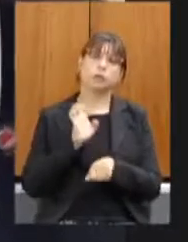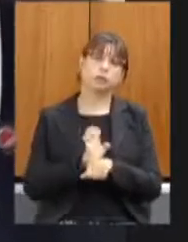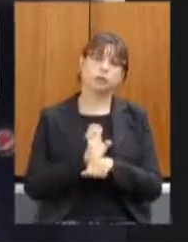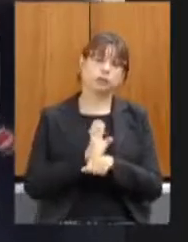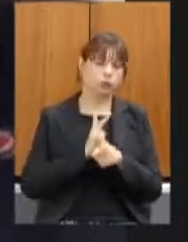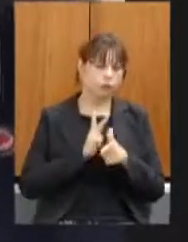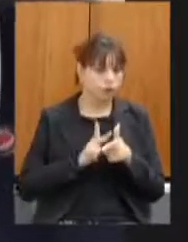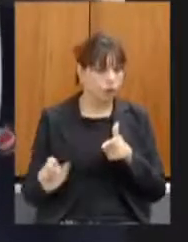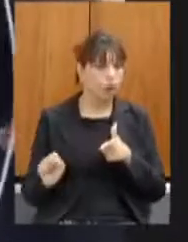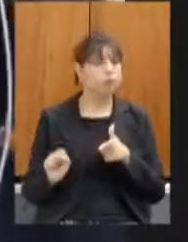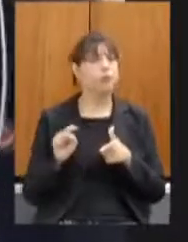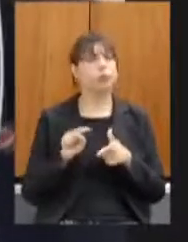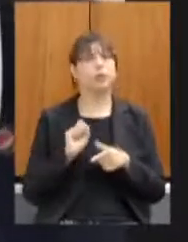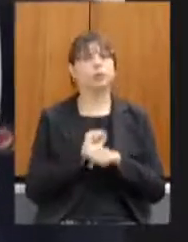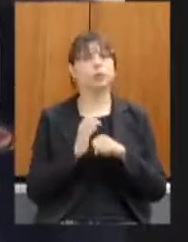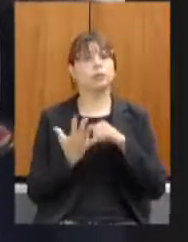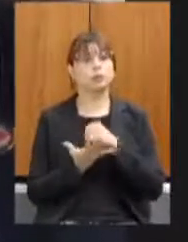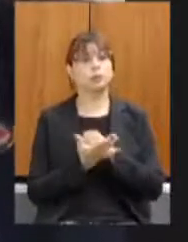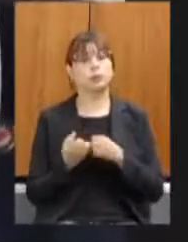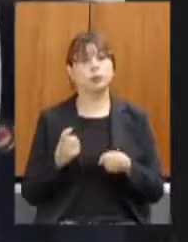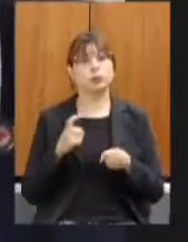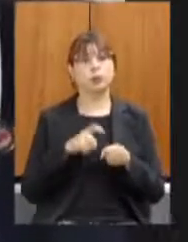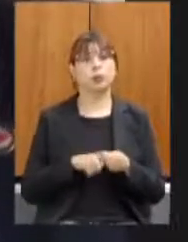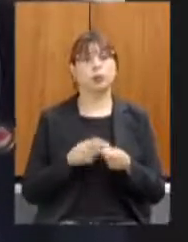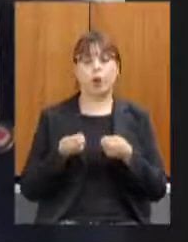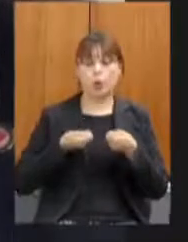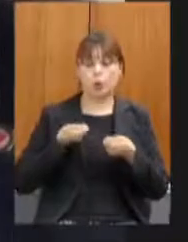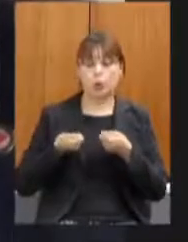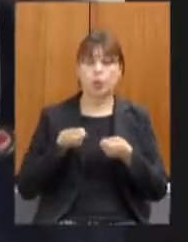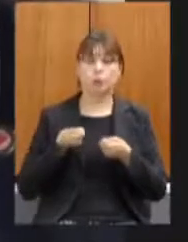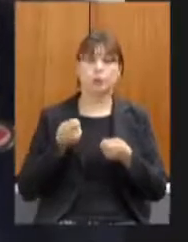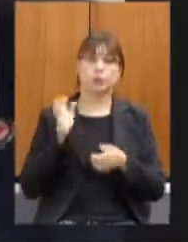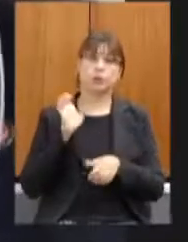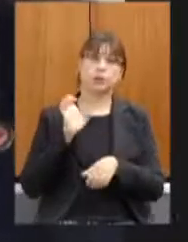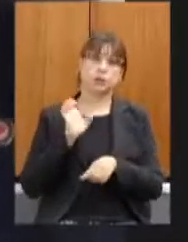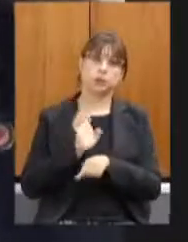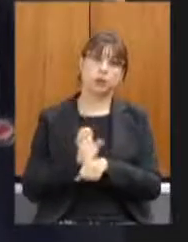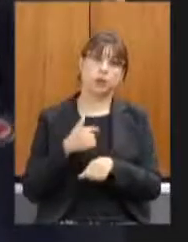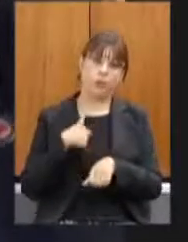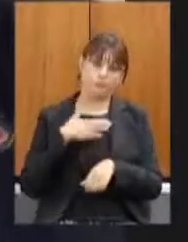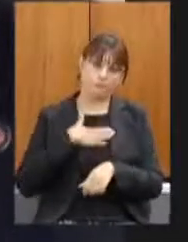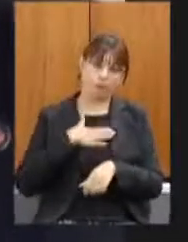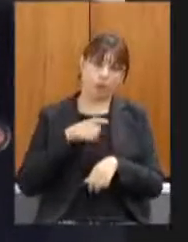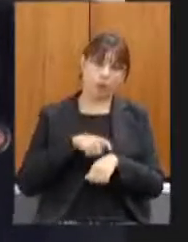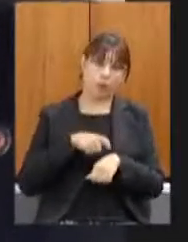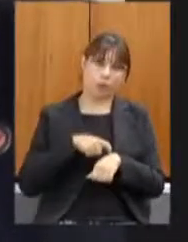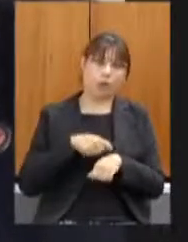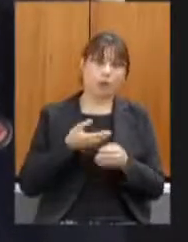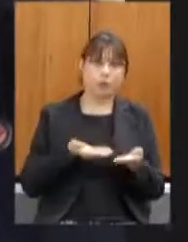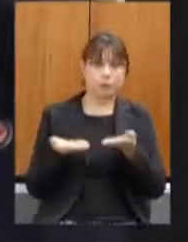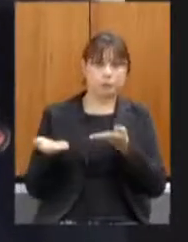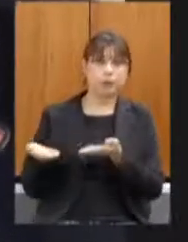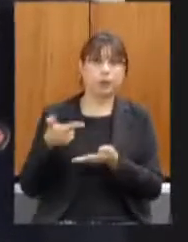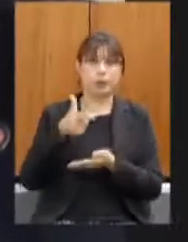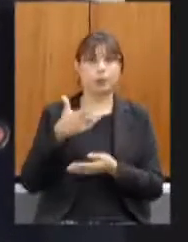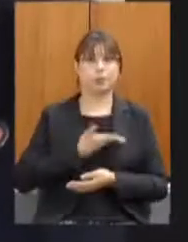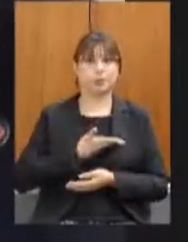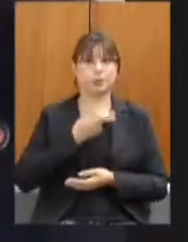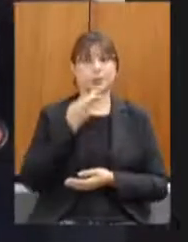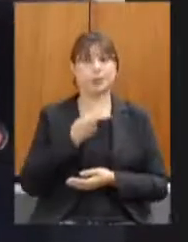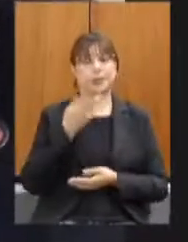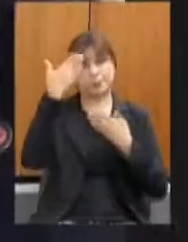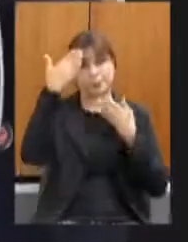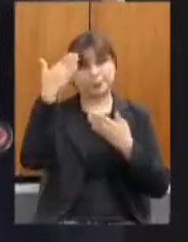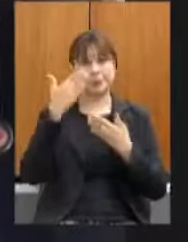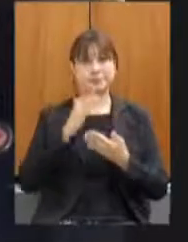vencer essa pandemia retomar a nossa economia o nosso estado eu vou passar meu tempo os próximos colegas aí falar